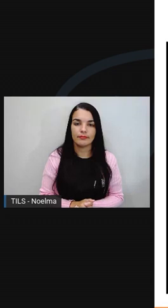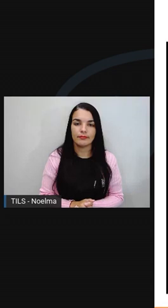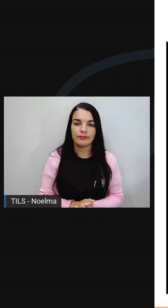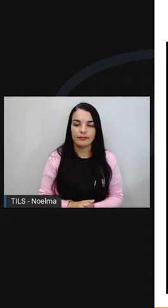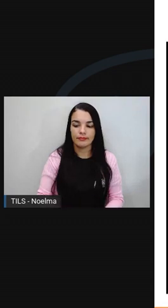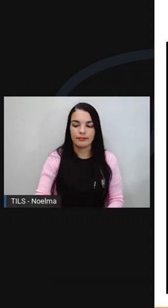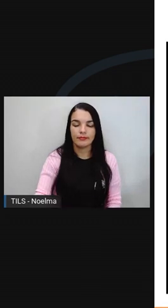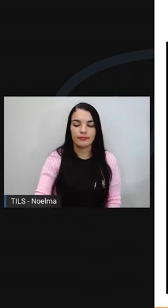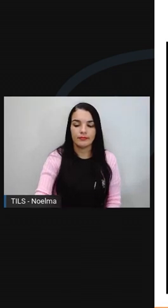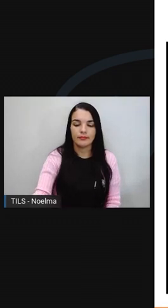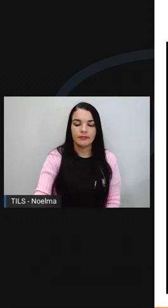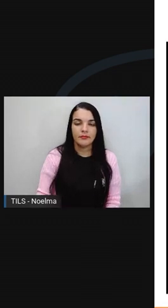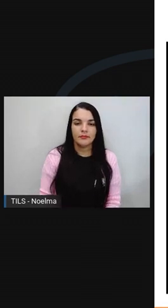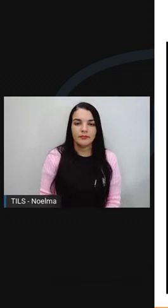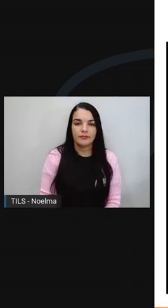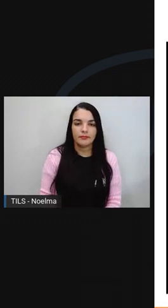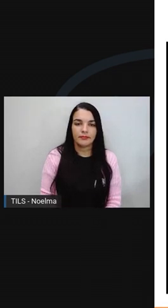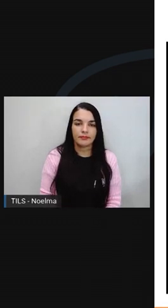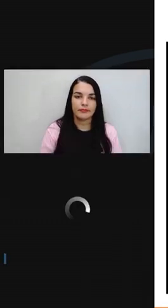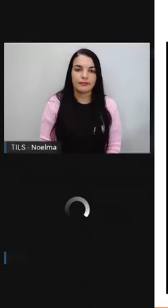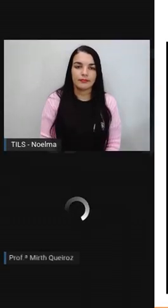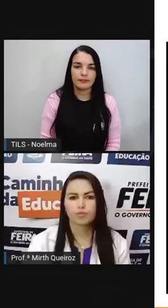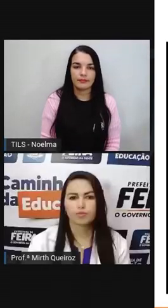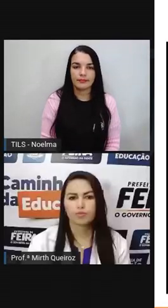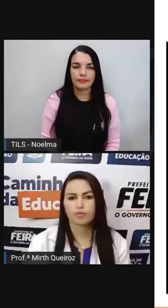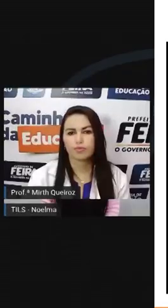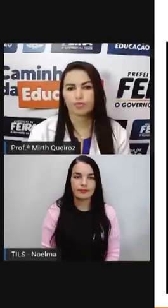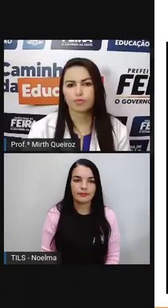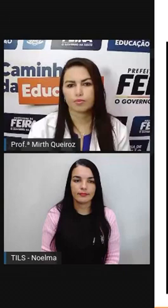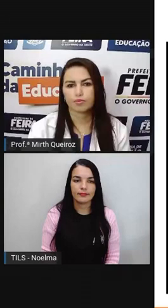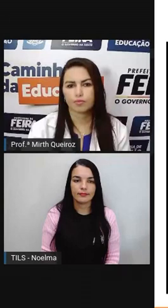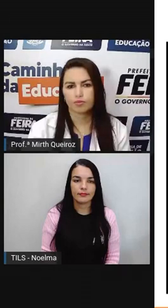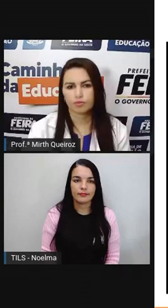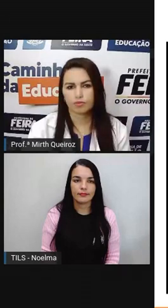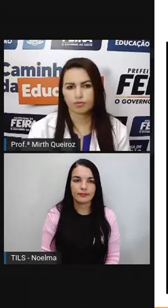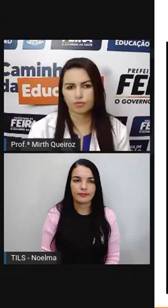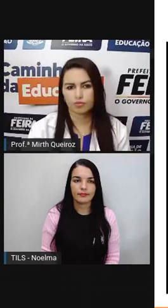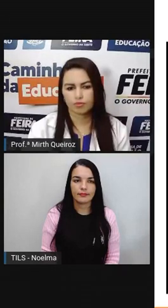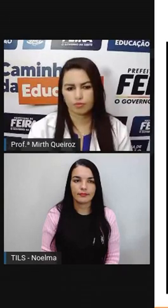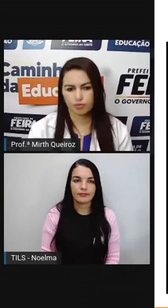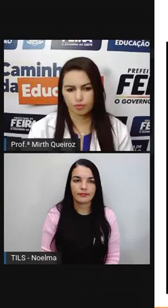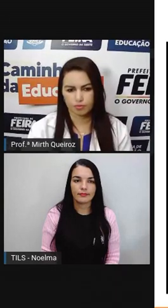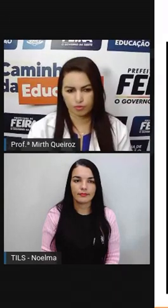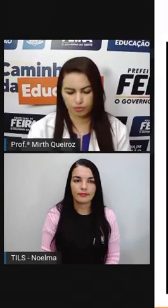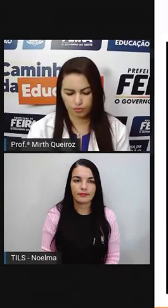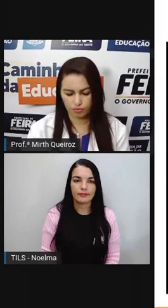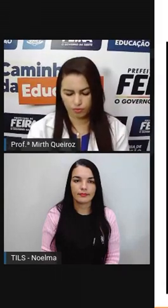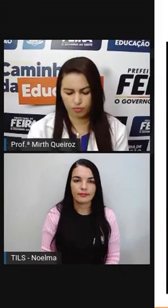Thank you.